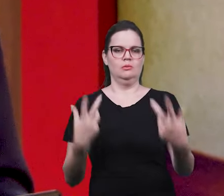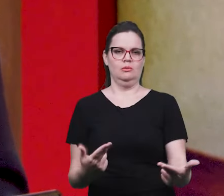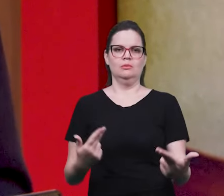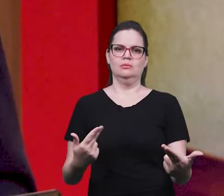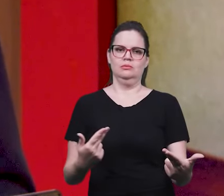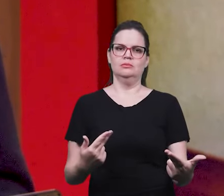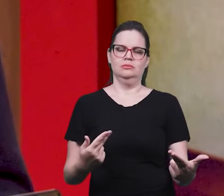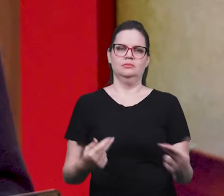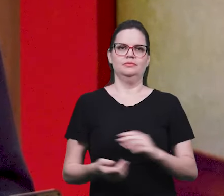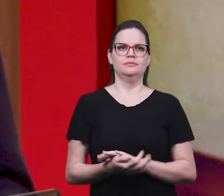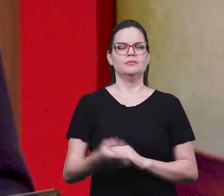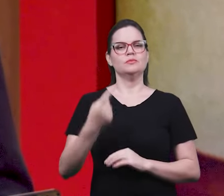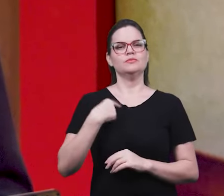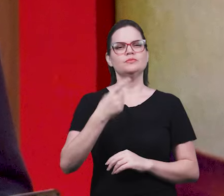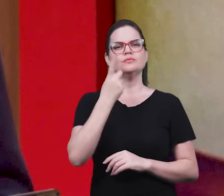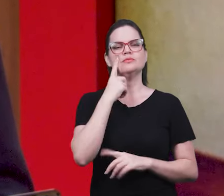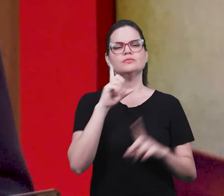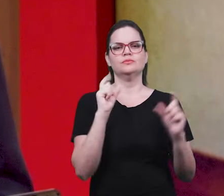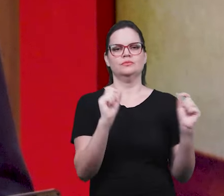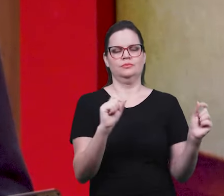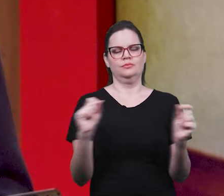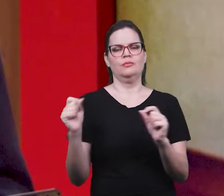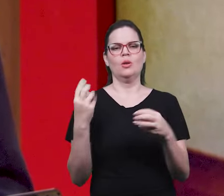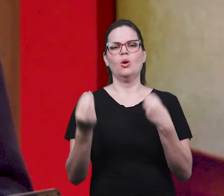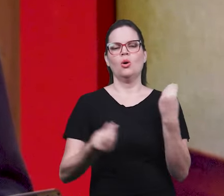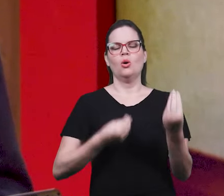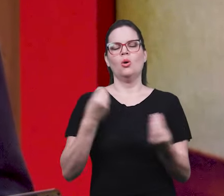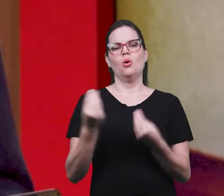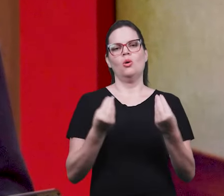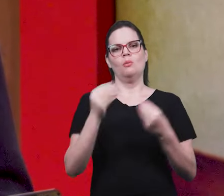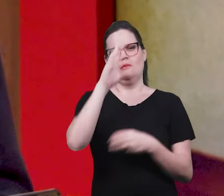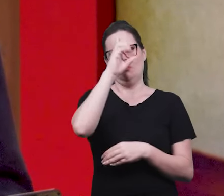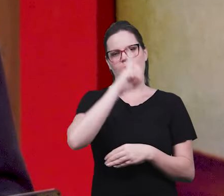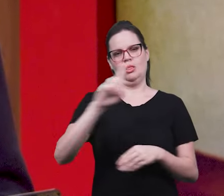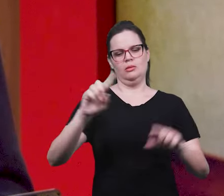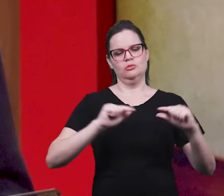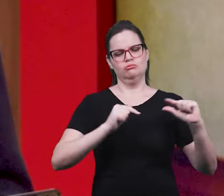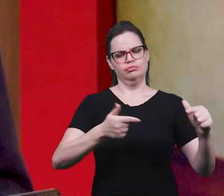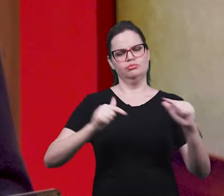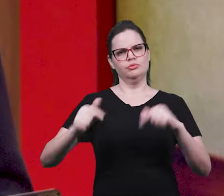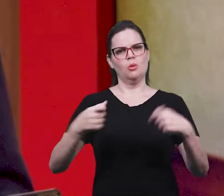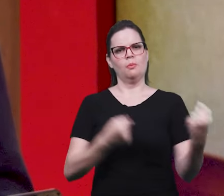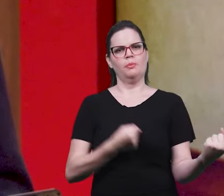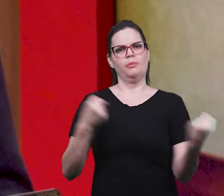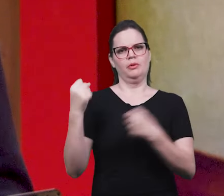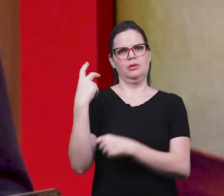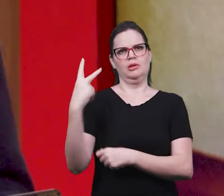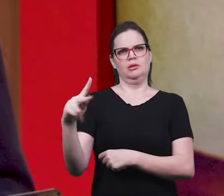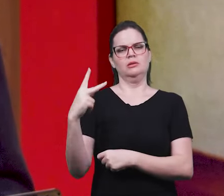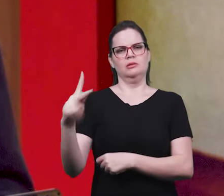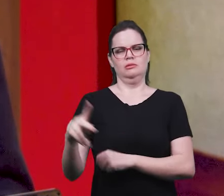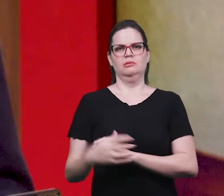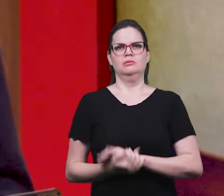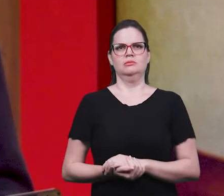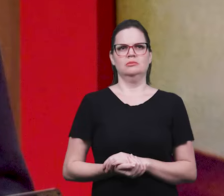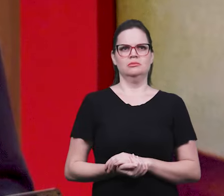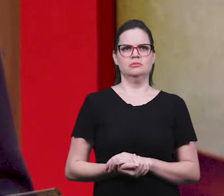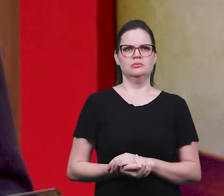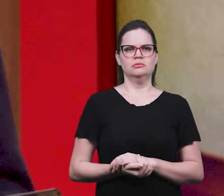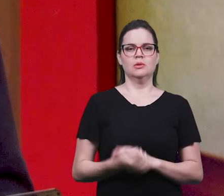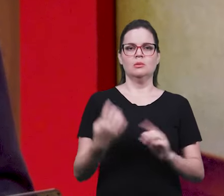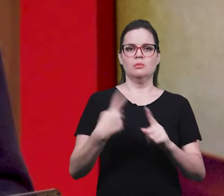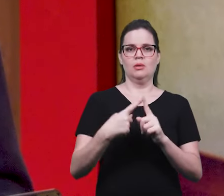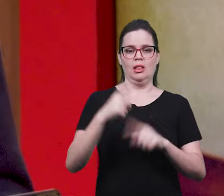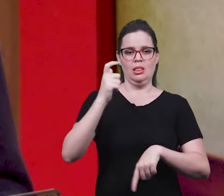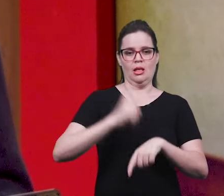vamos ver vários momentos da Bíblia quando Deus se manifestou com o poder dele, certo? Quando ele resolveu manifestar o